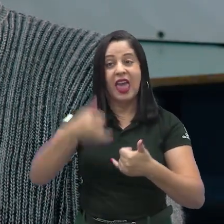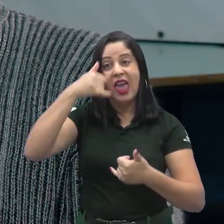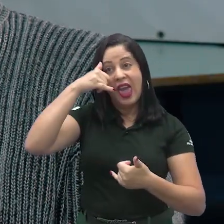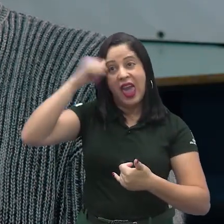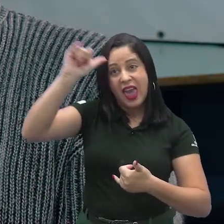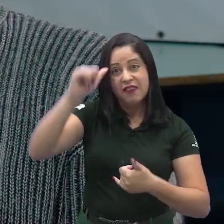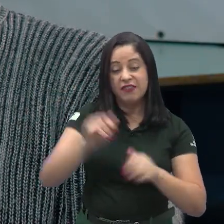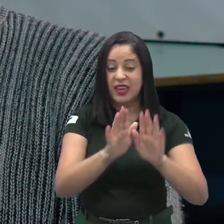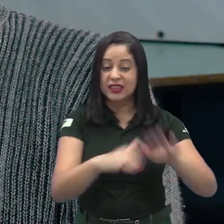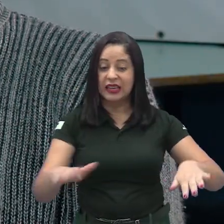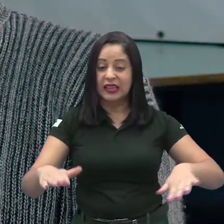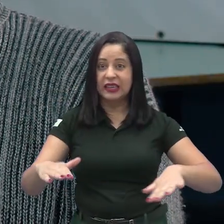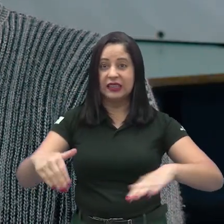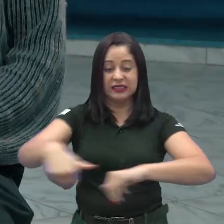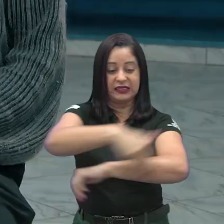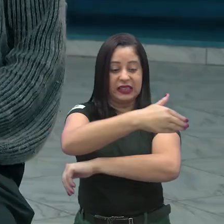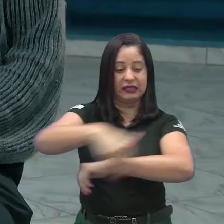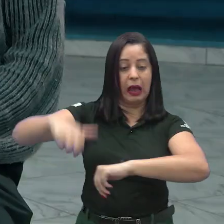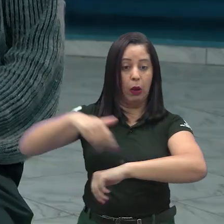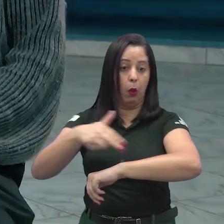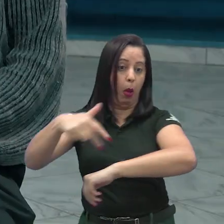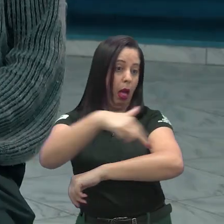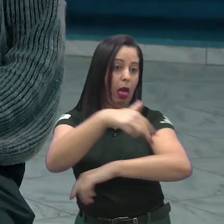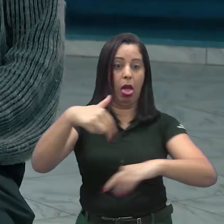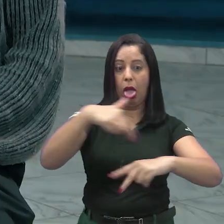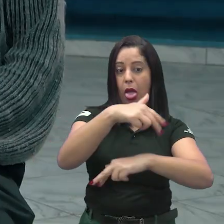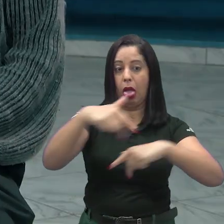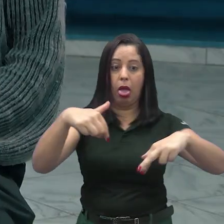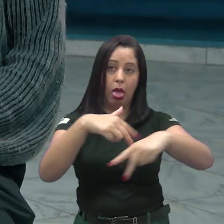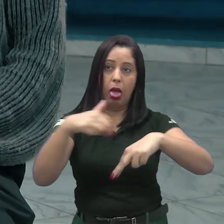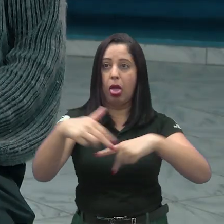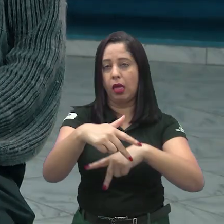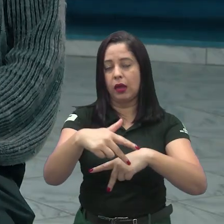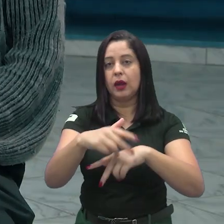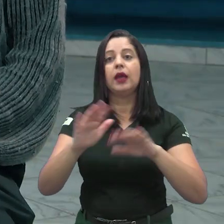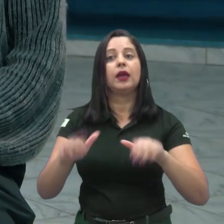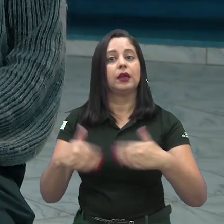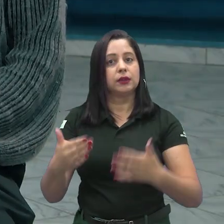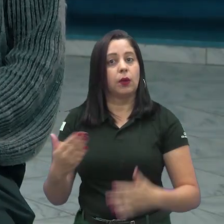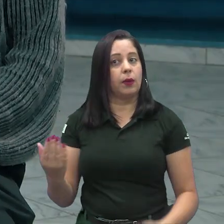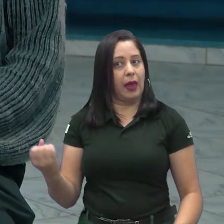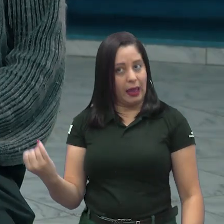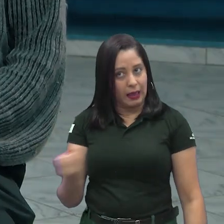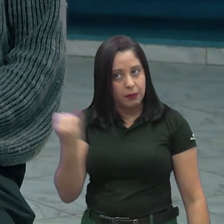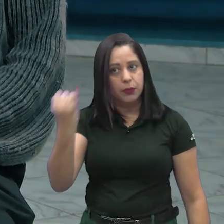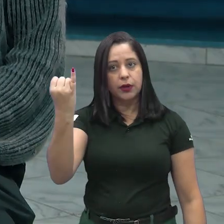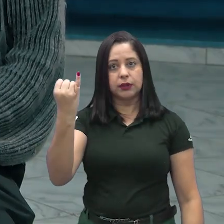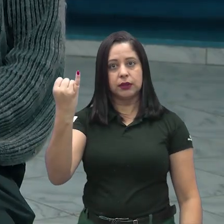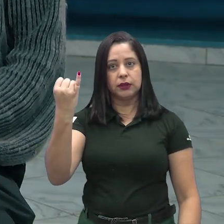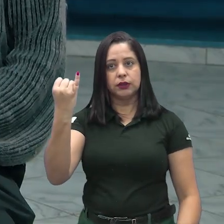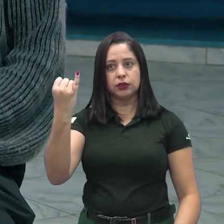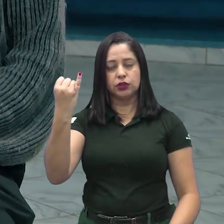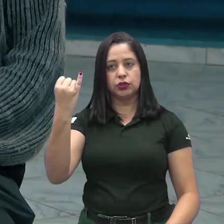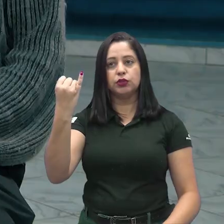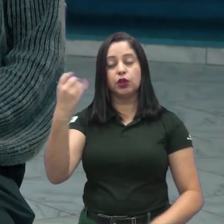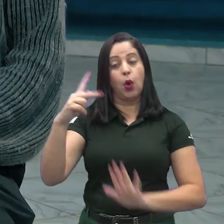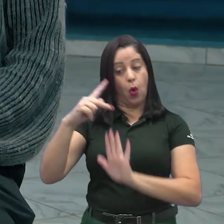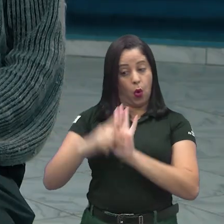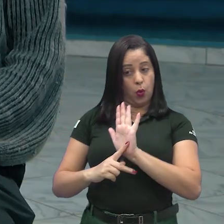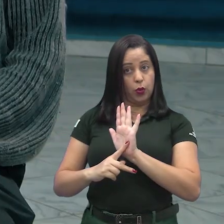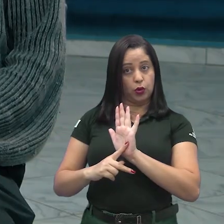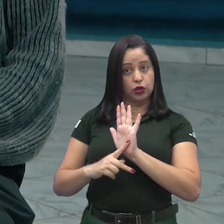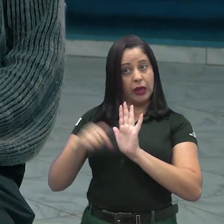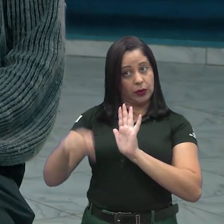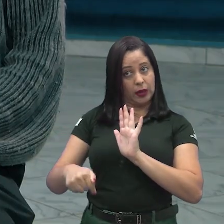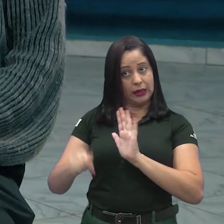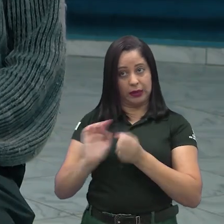nossas crianças, principalmente da rua. Então é uma coisa muito importante que veio para o nosso bairro. Porque nós aqui, nós temos uma